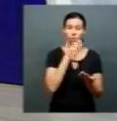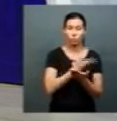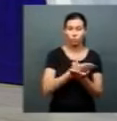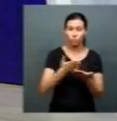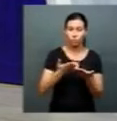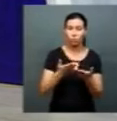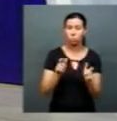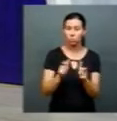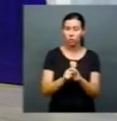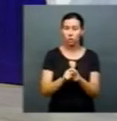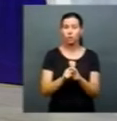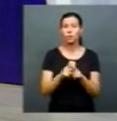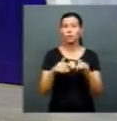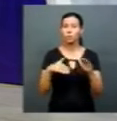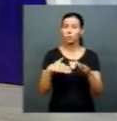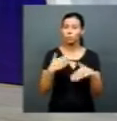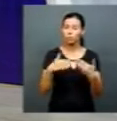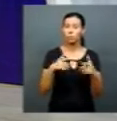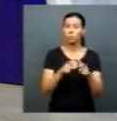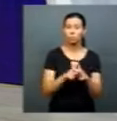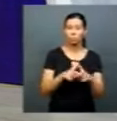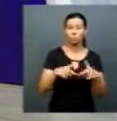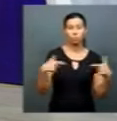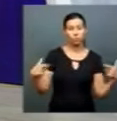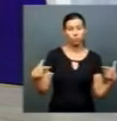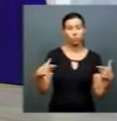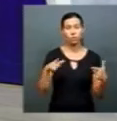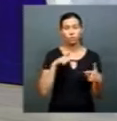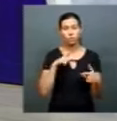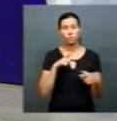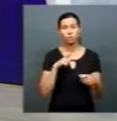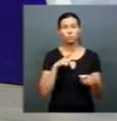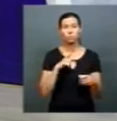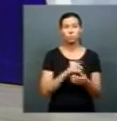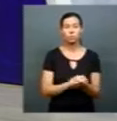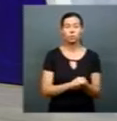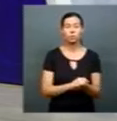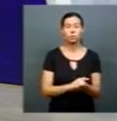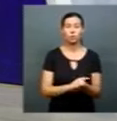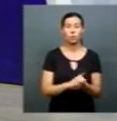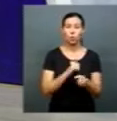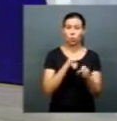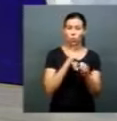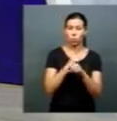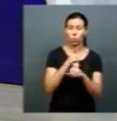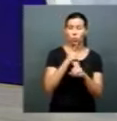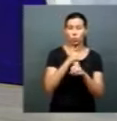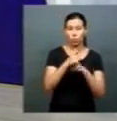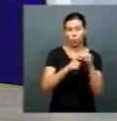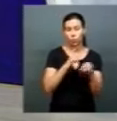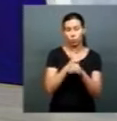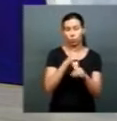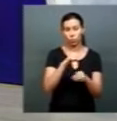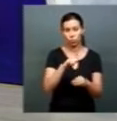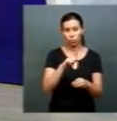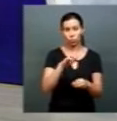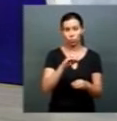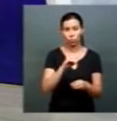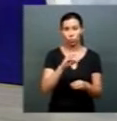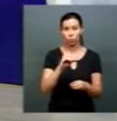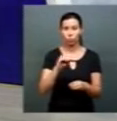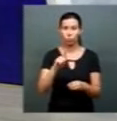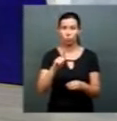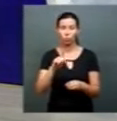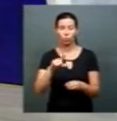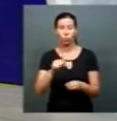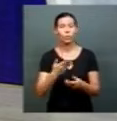Google, Netflix, que começaram... Começaram na frente de um computador e... Exatamente, começaram com esse